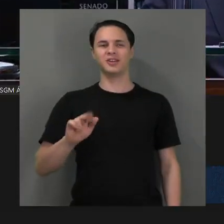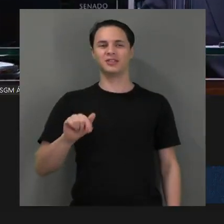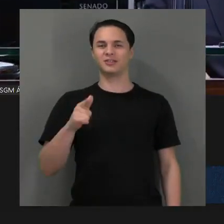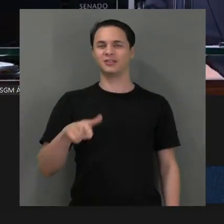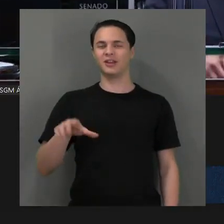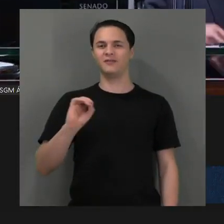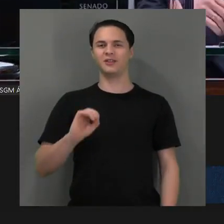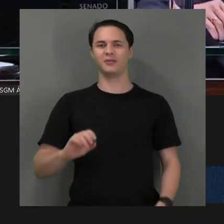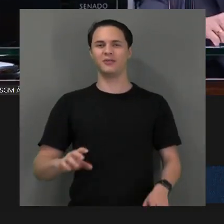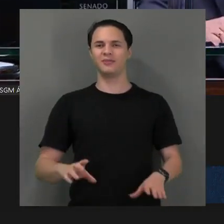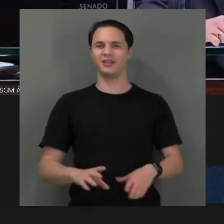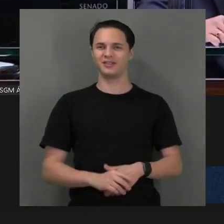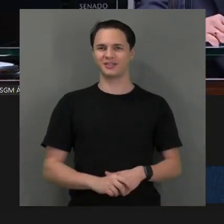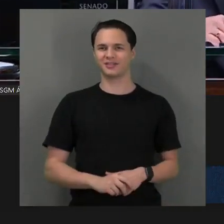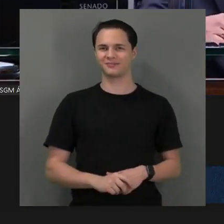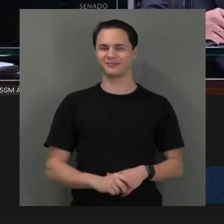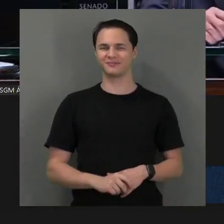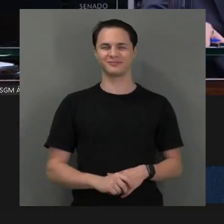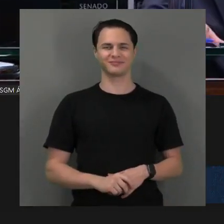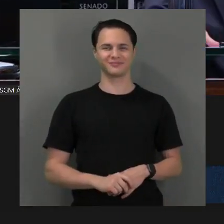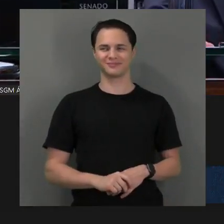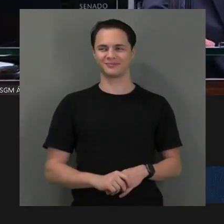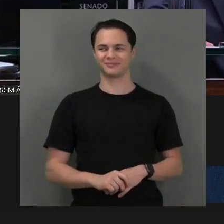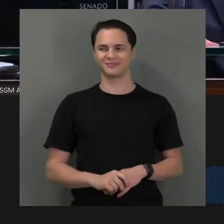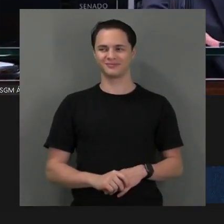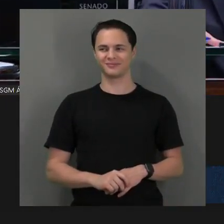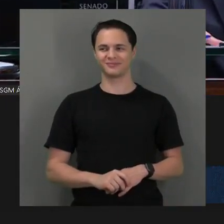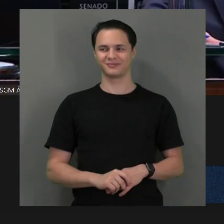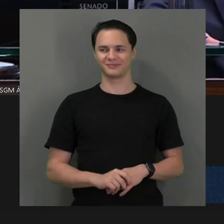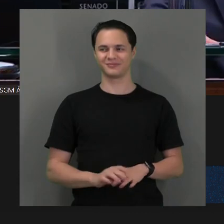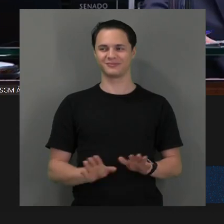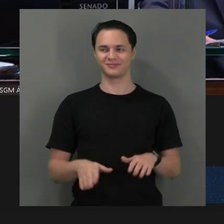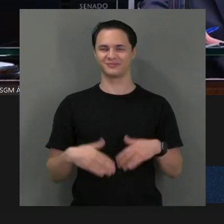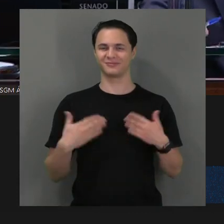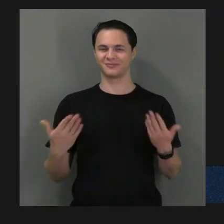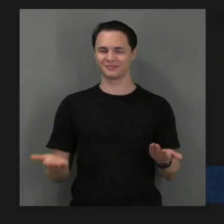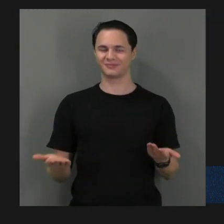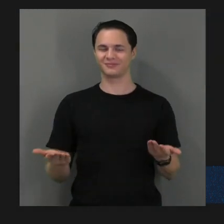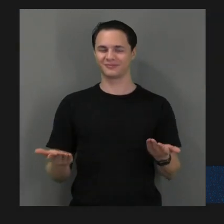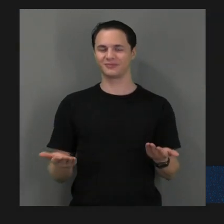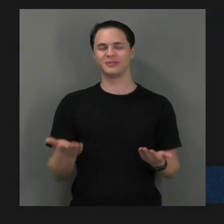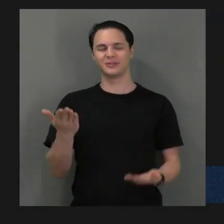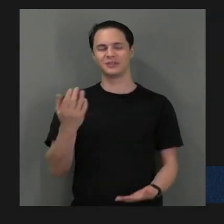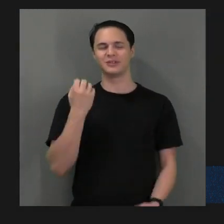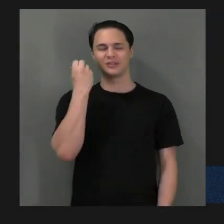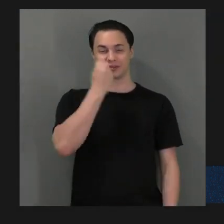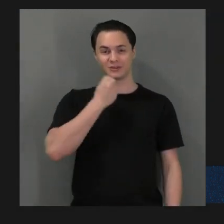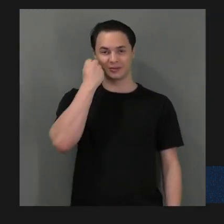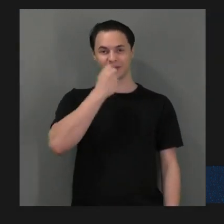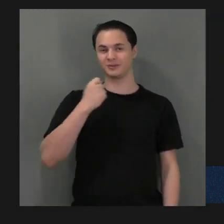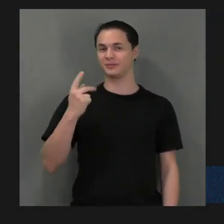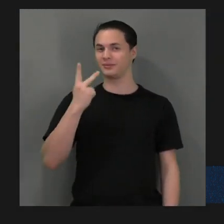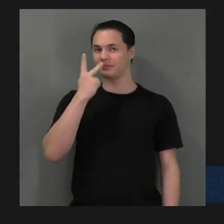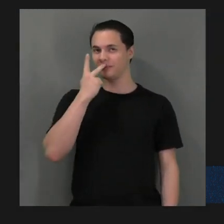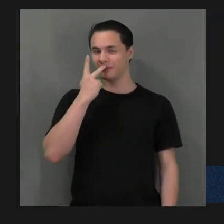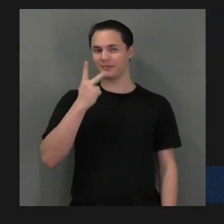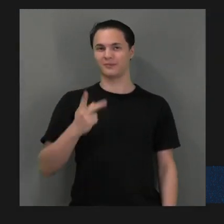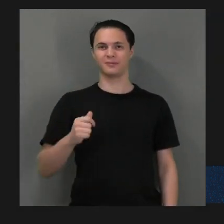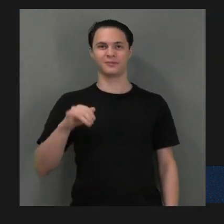Muitíssimo obrigado, meu querido amigo, senador veneziano Vital do Rego, senador Paulo Paim,